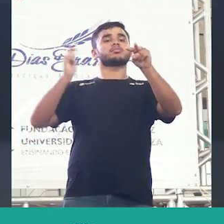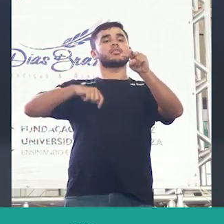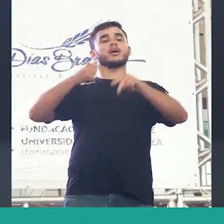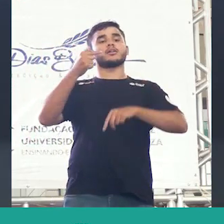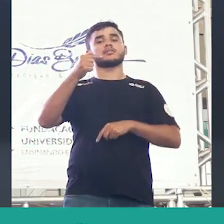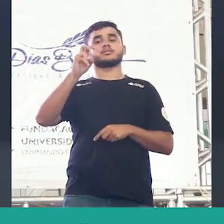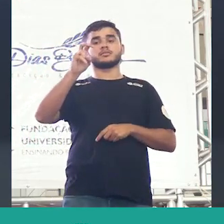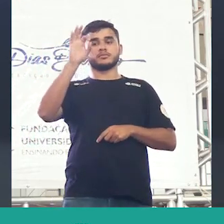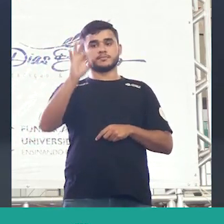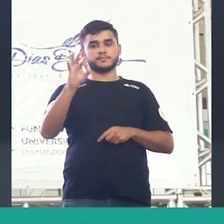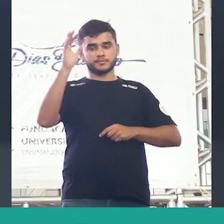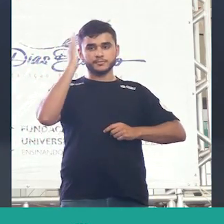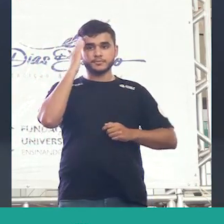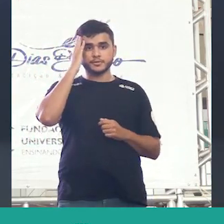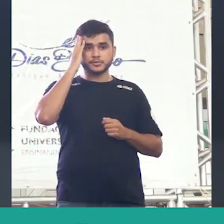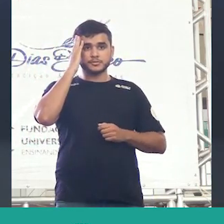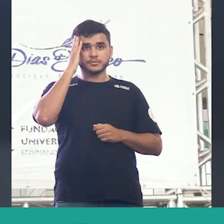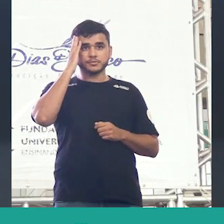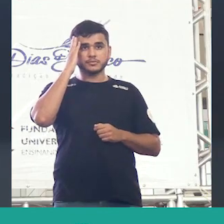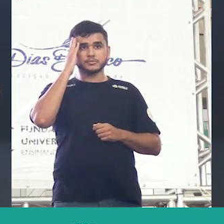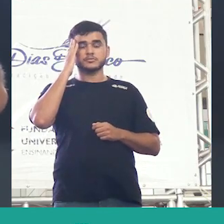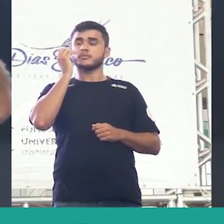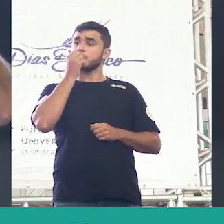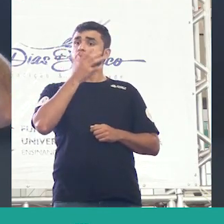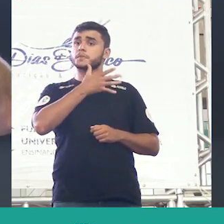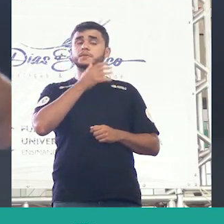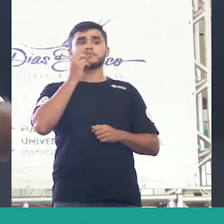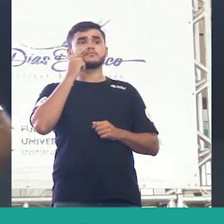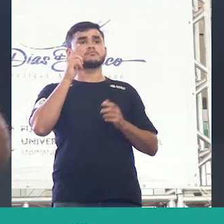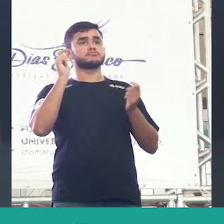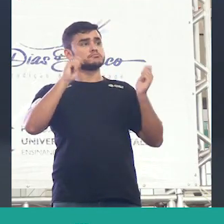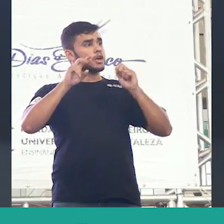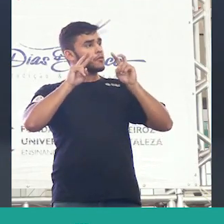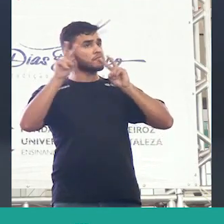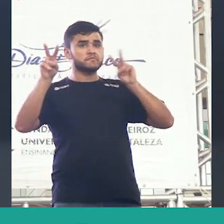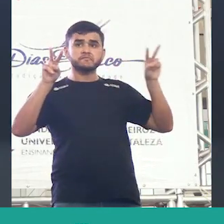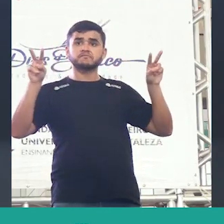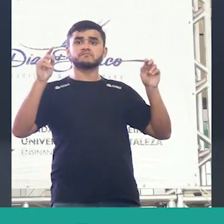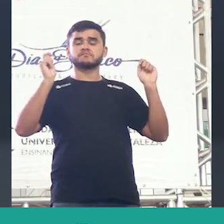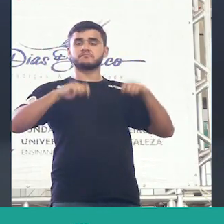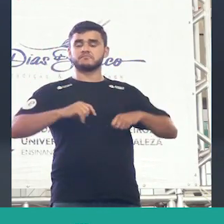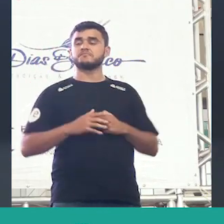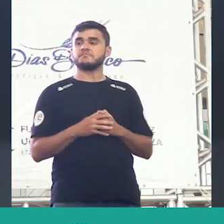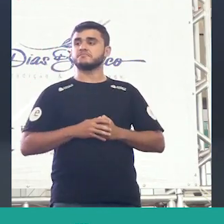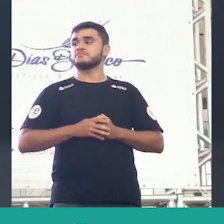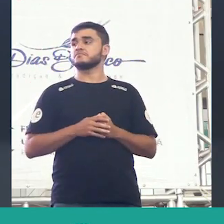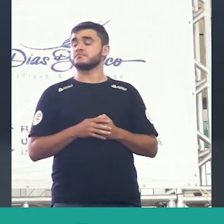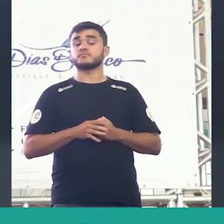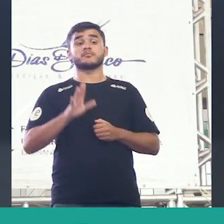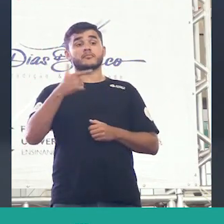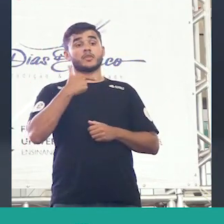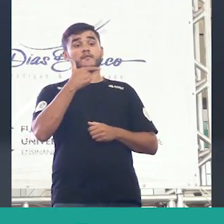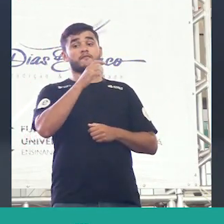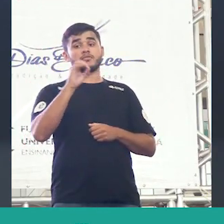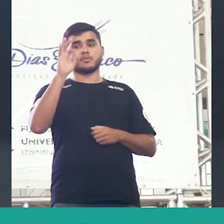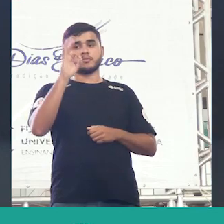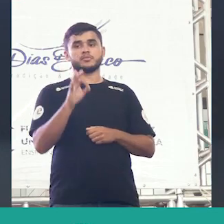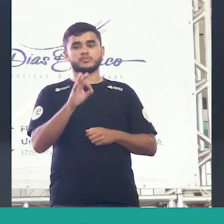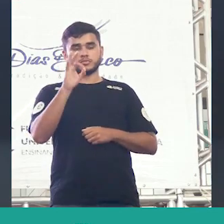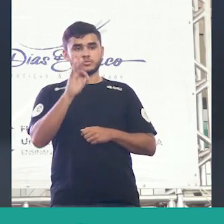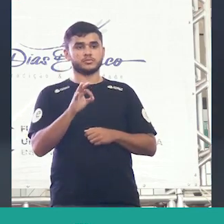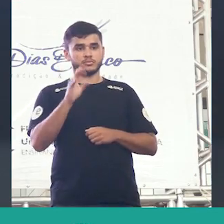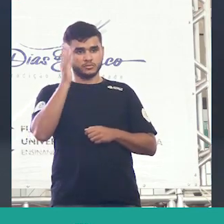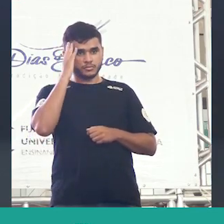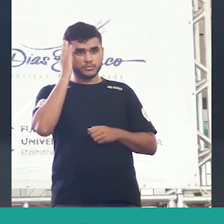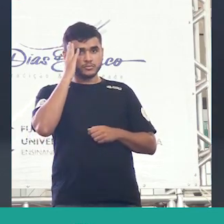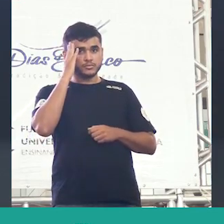visualização. É ou não é legal? É ou não é bem clarinho? É. Eu tenho no meu carro, professor, 20% de fumê.